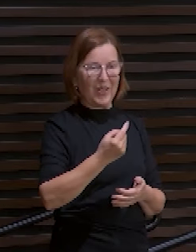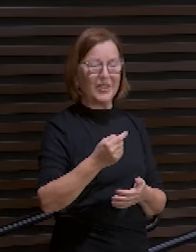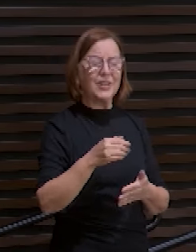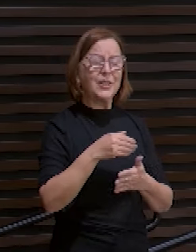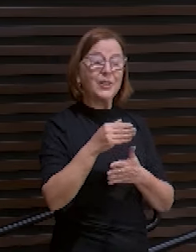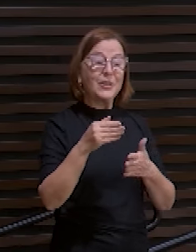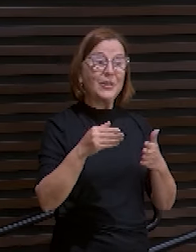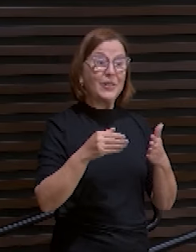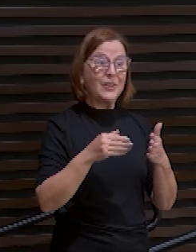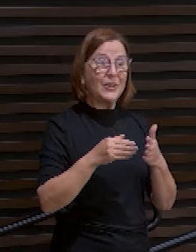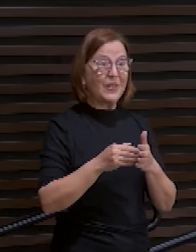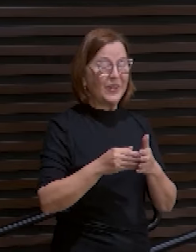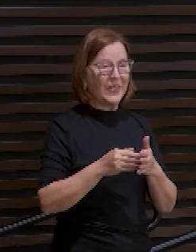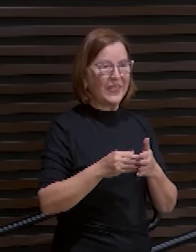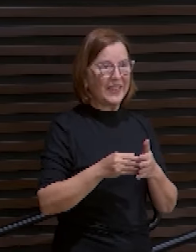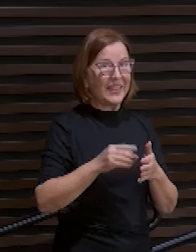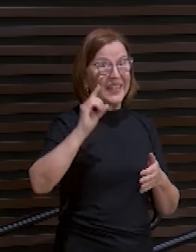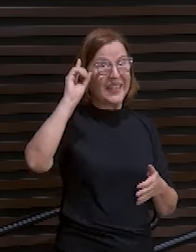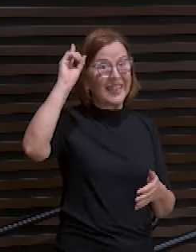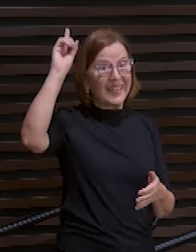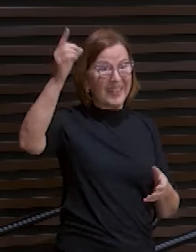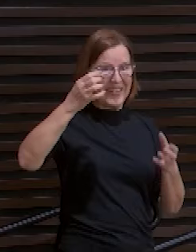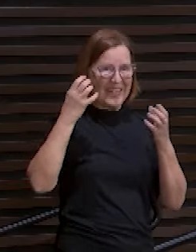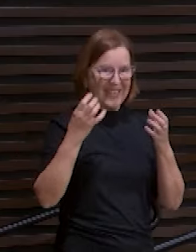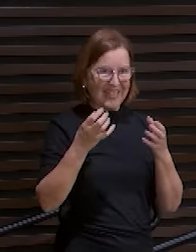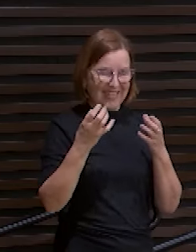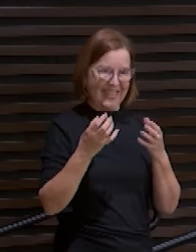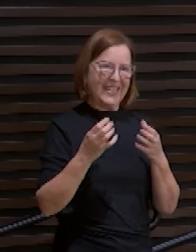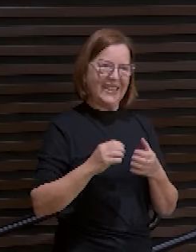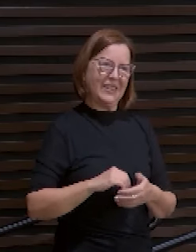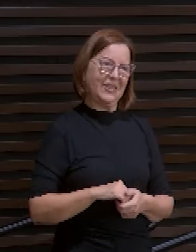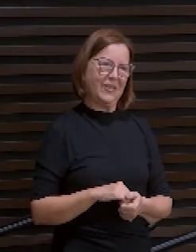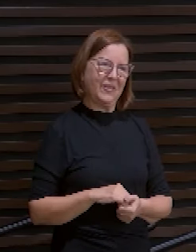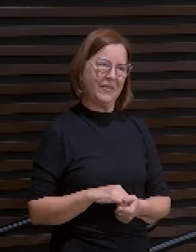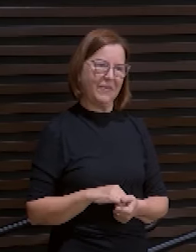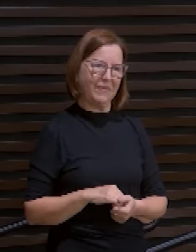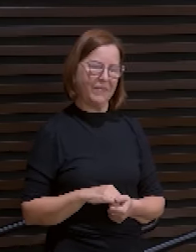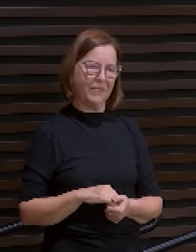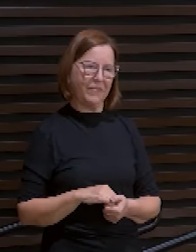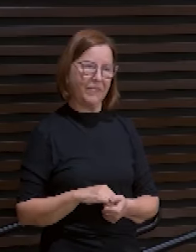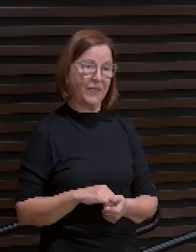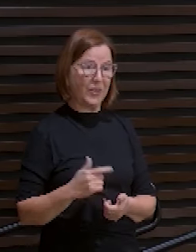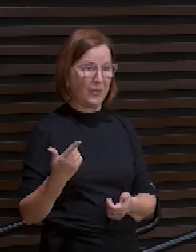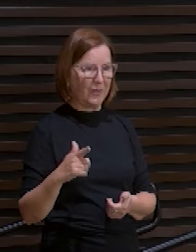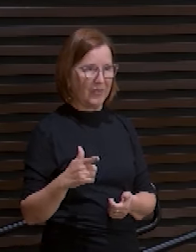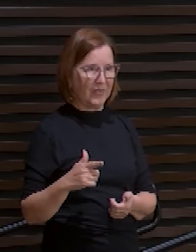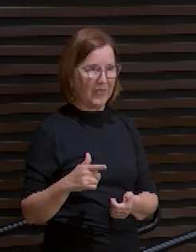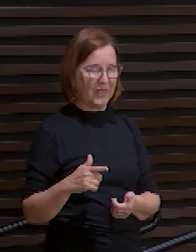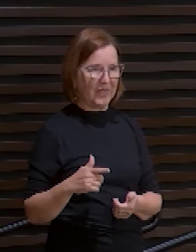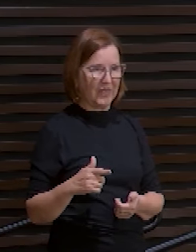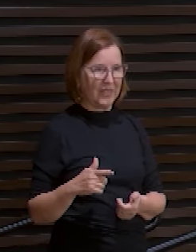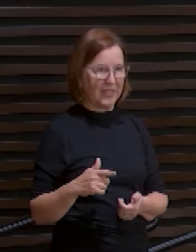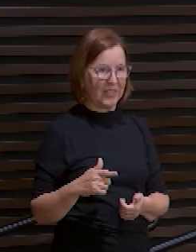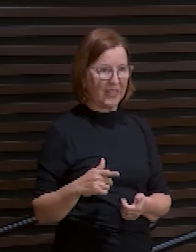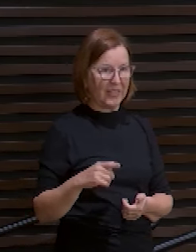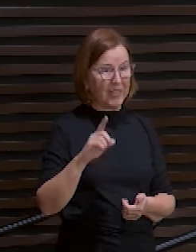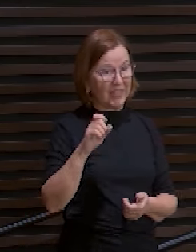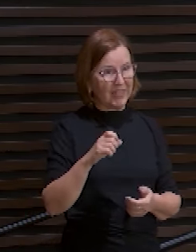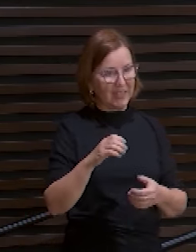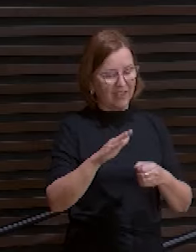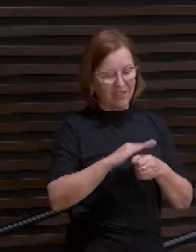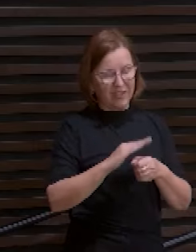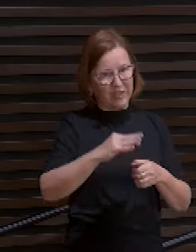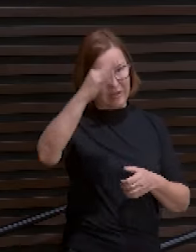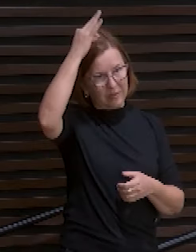fizesse e o colocou em nós vou repetir ser cheio do espírito santo